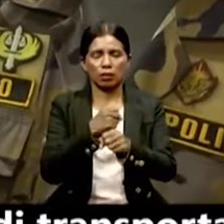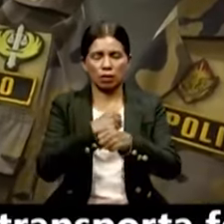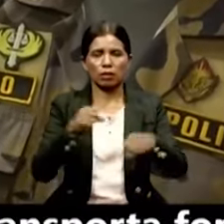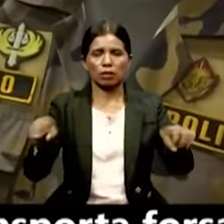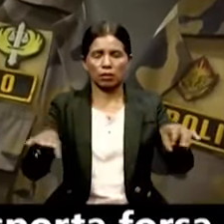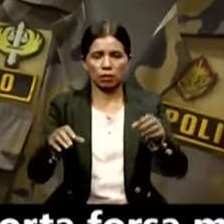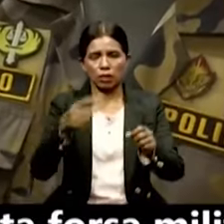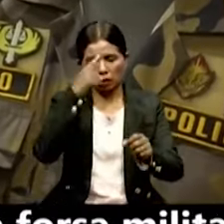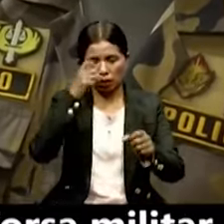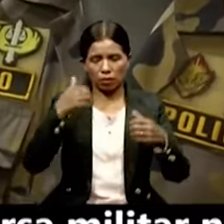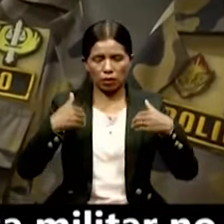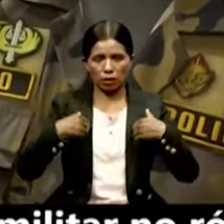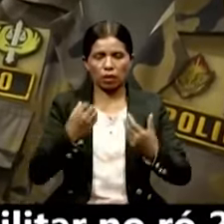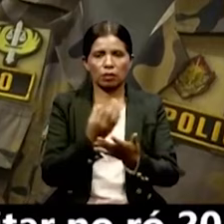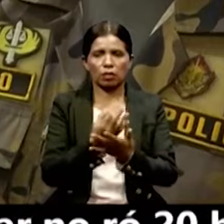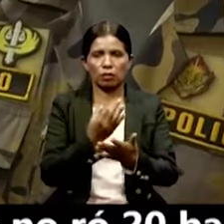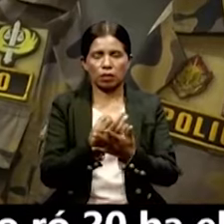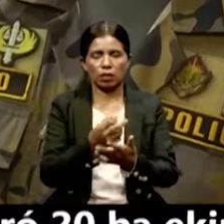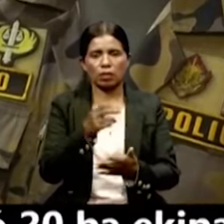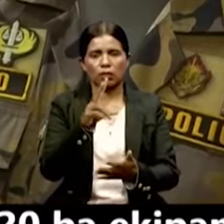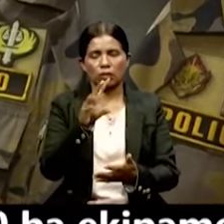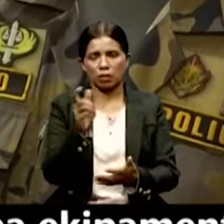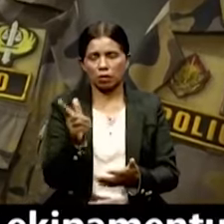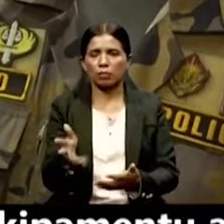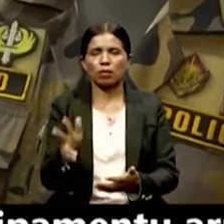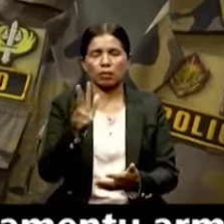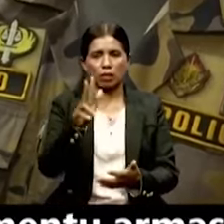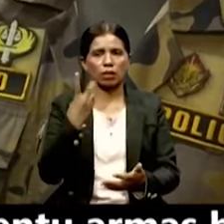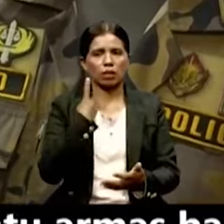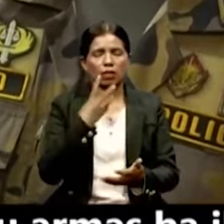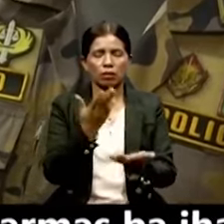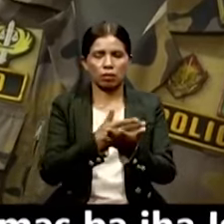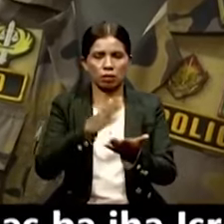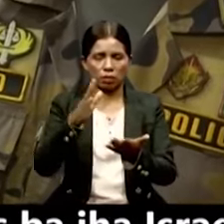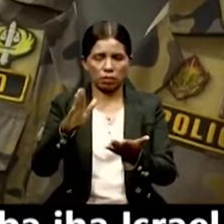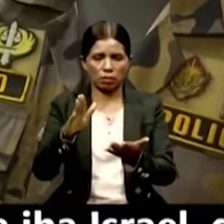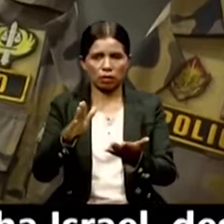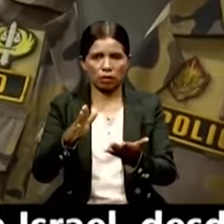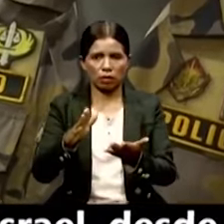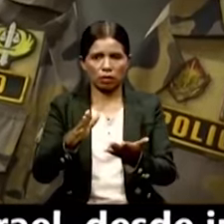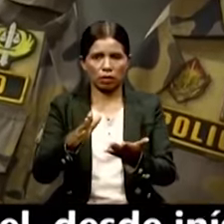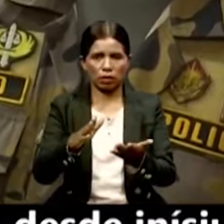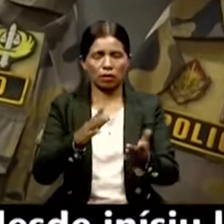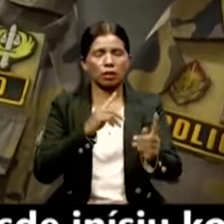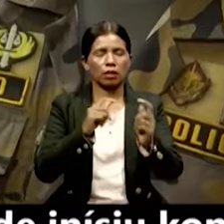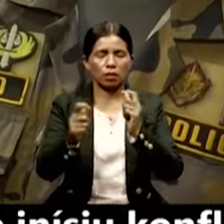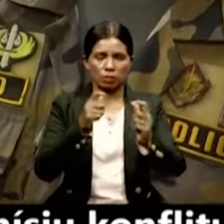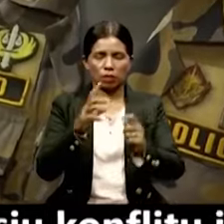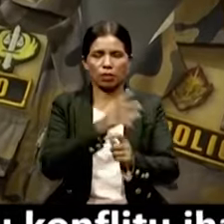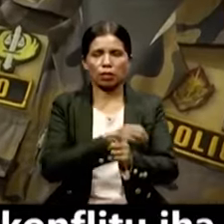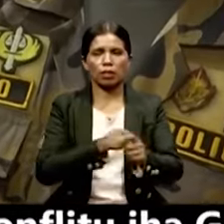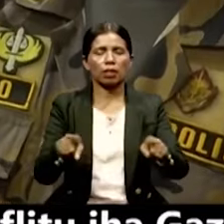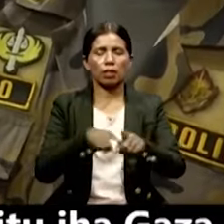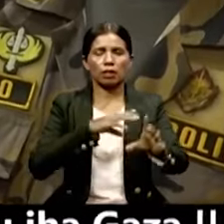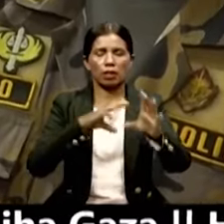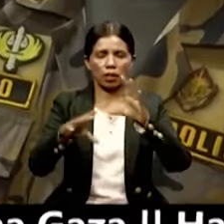servisu tamba iha osemento 2023 ini nia ne ita sosa tanto transporte ane san